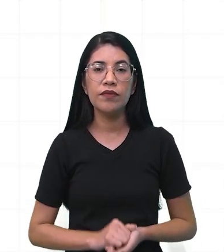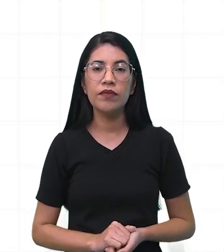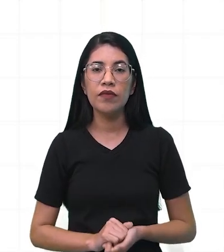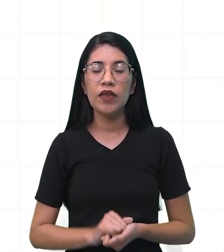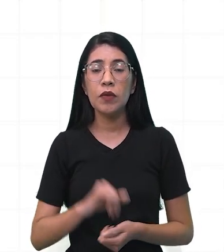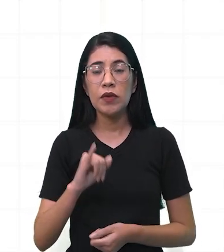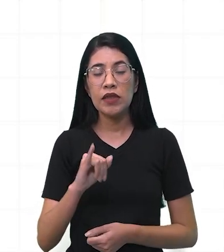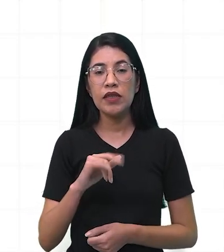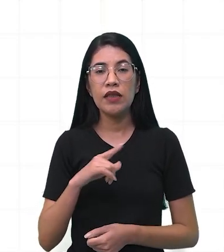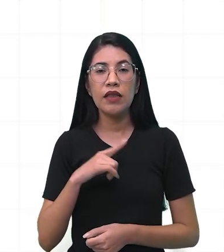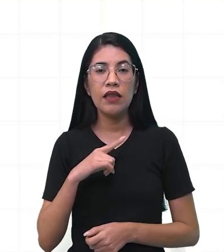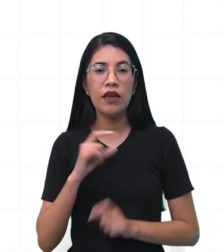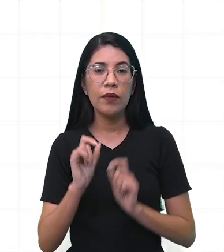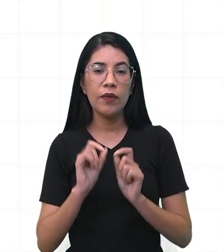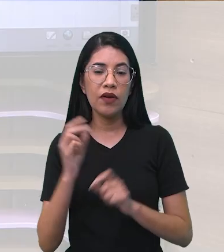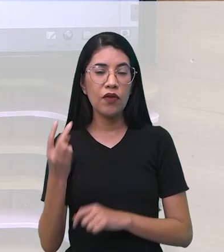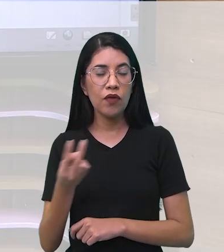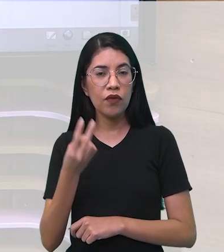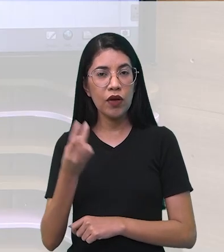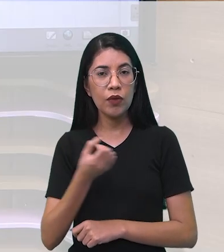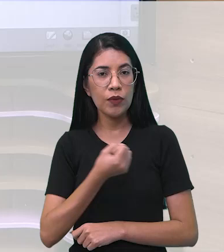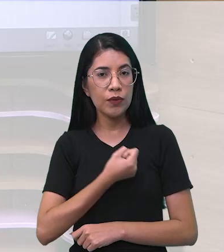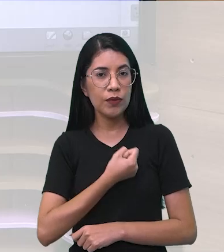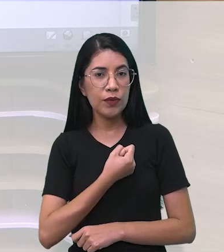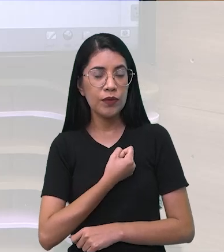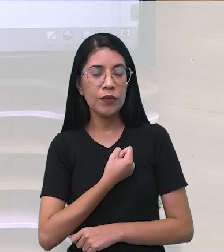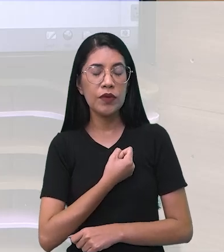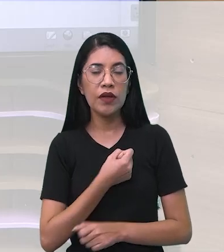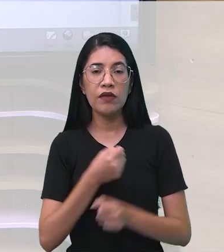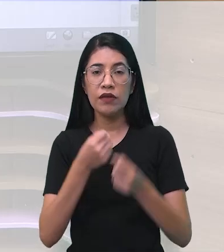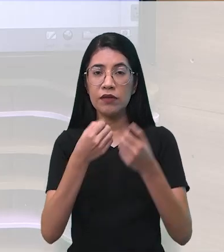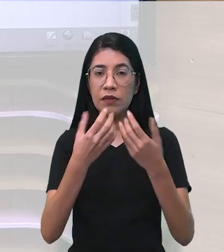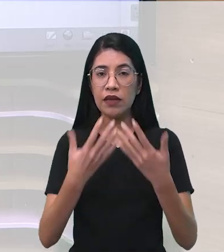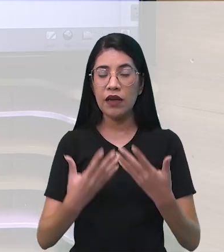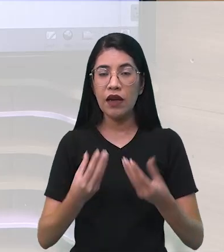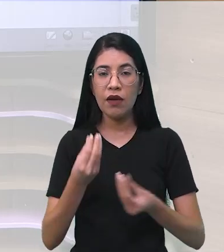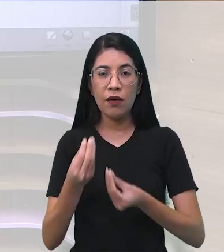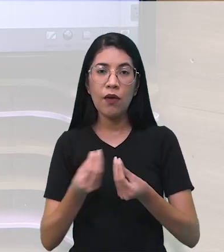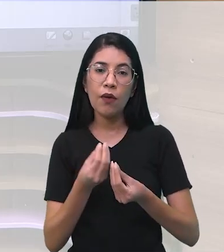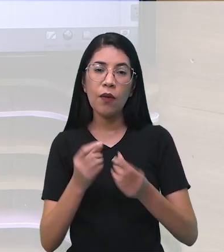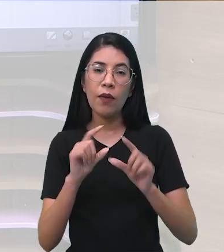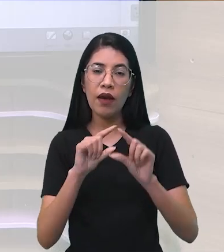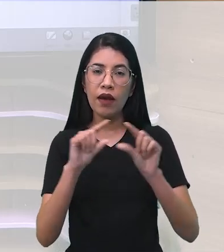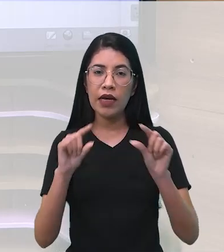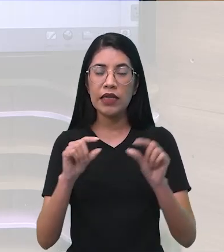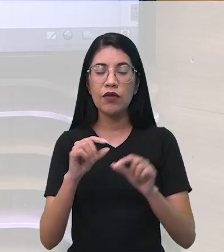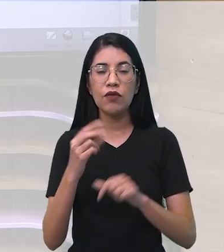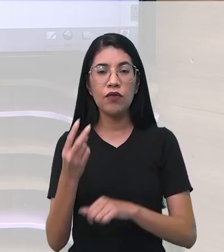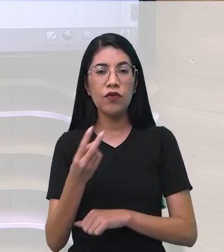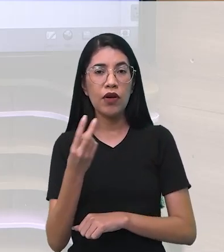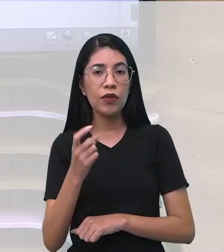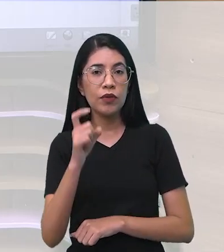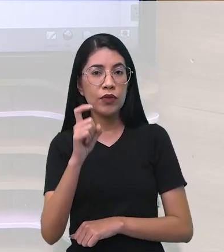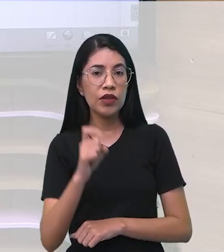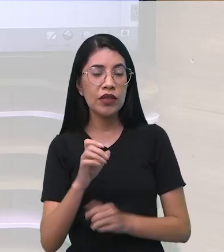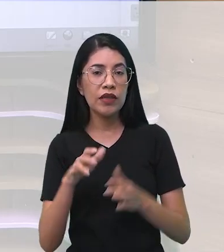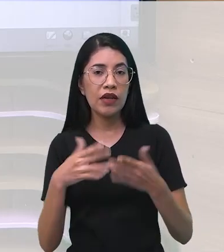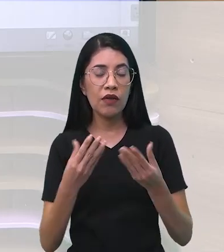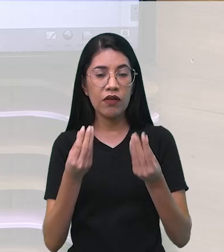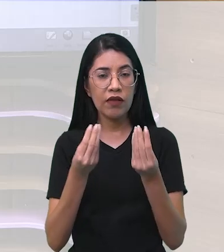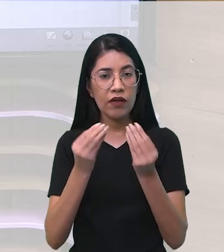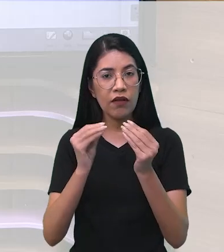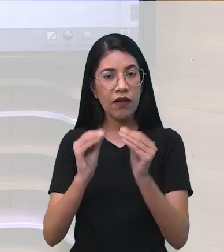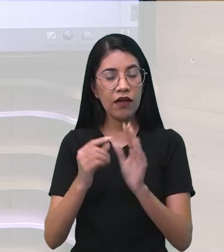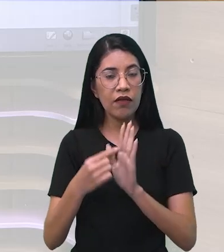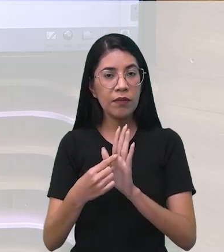Então, quando se falar em valor numérico, ele vai dizer o problema qual é o valor do x. Ele vai atribuir valores